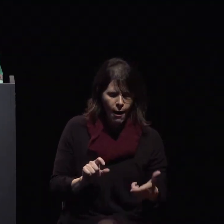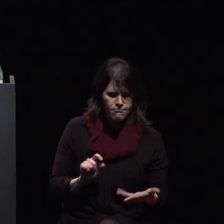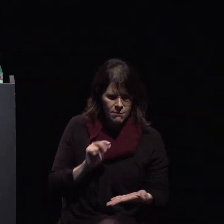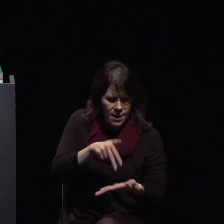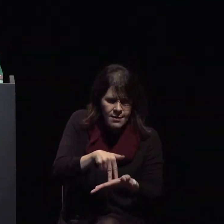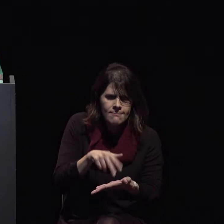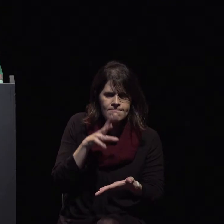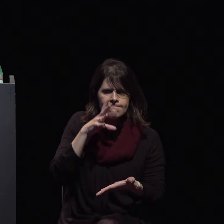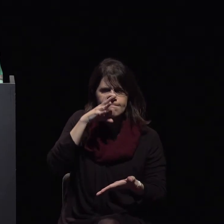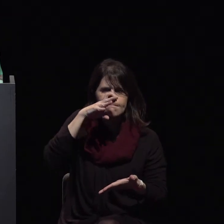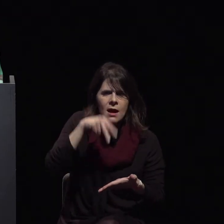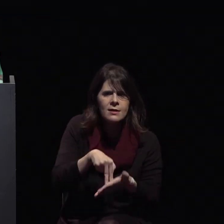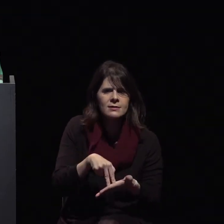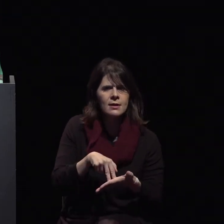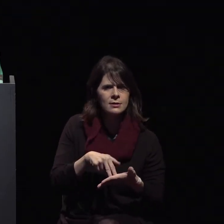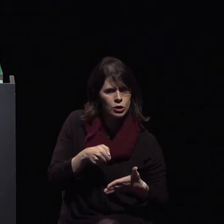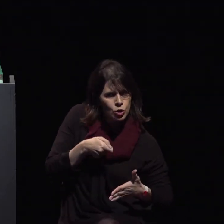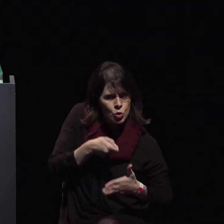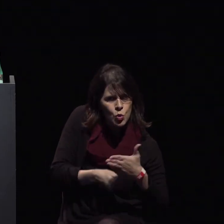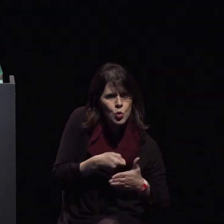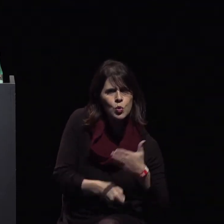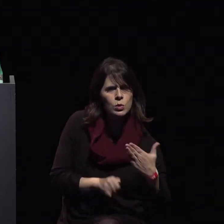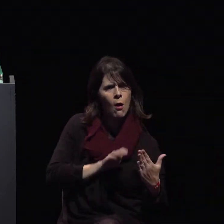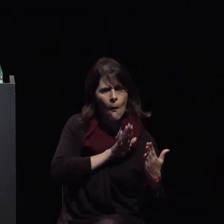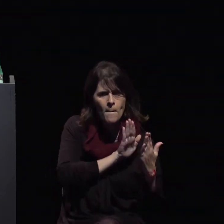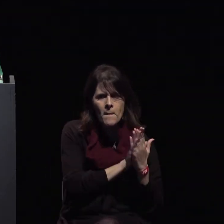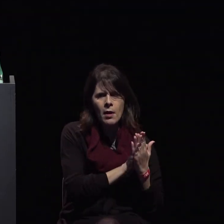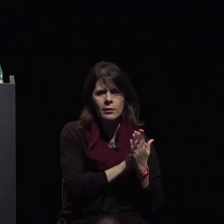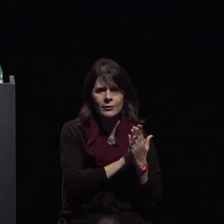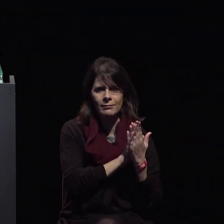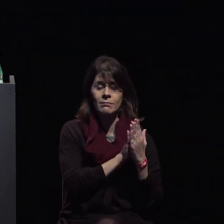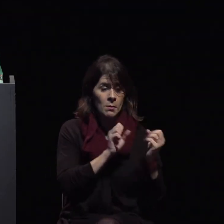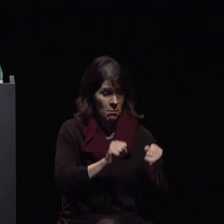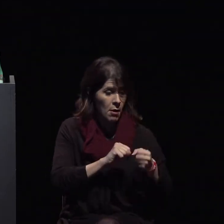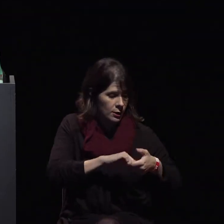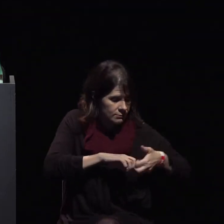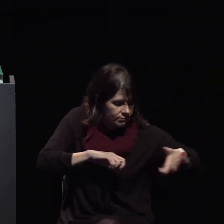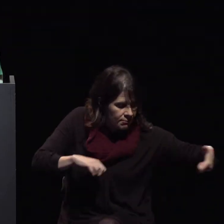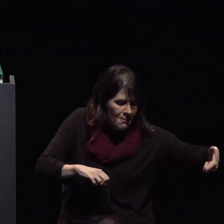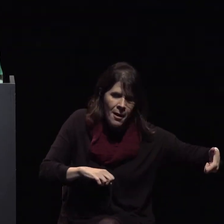combate. A gente pode criar mapas e mapas. A ideia